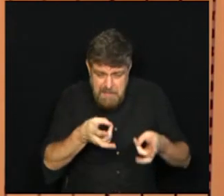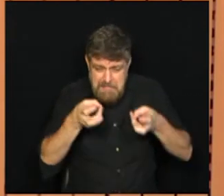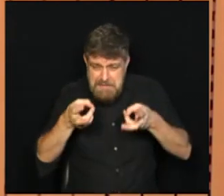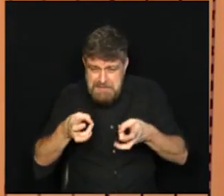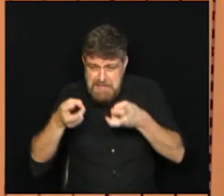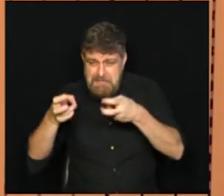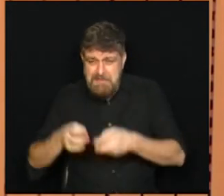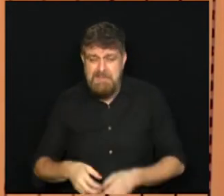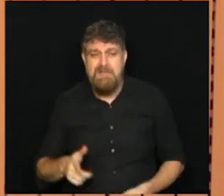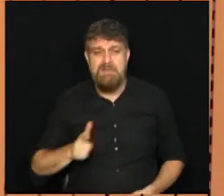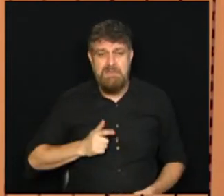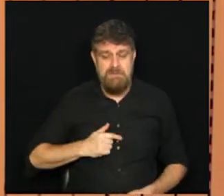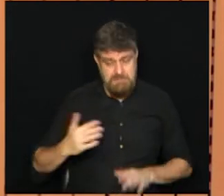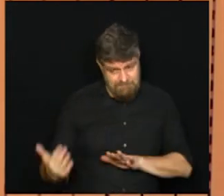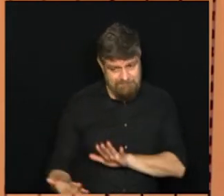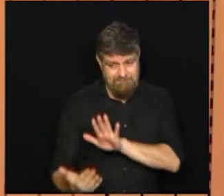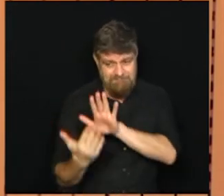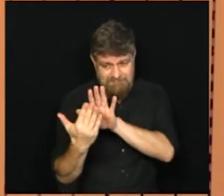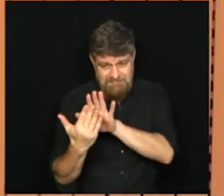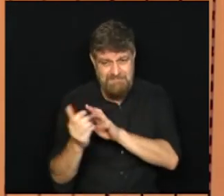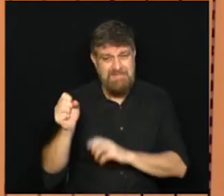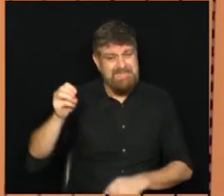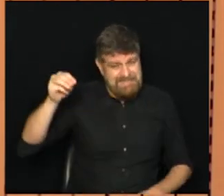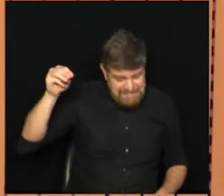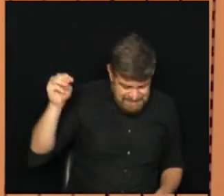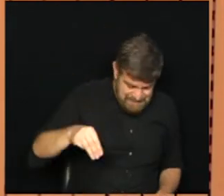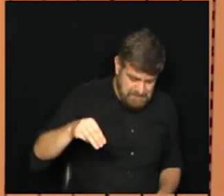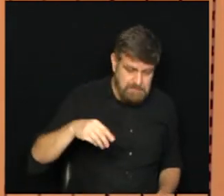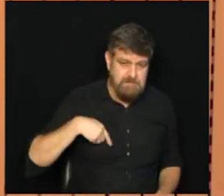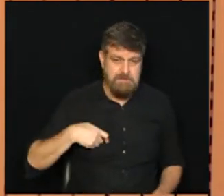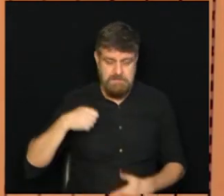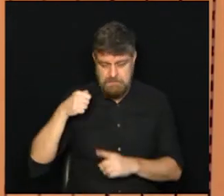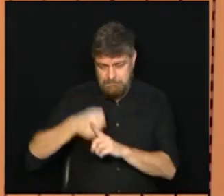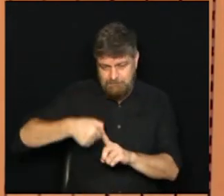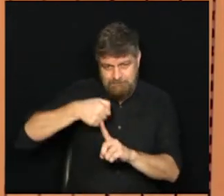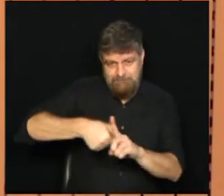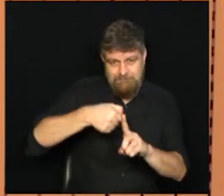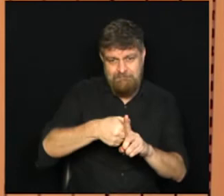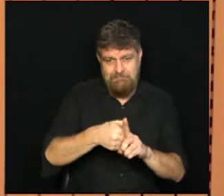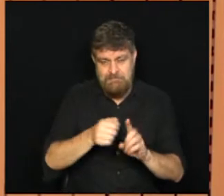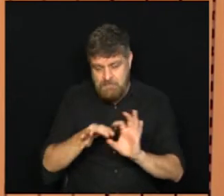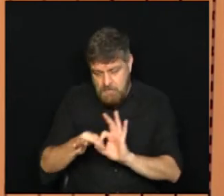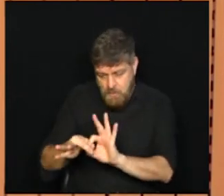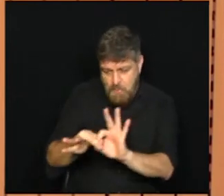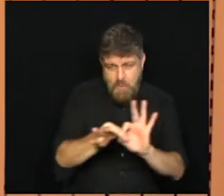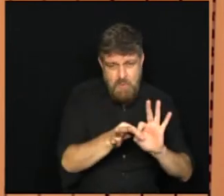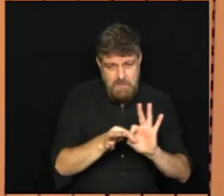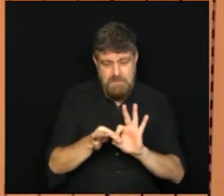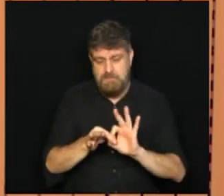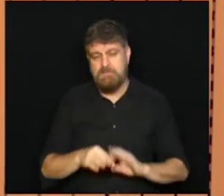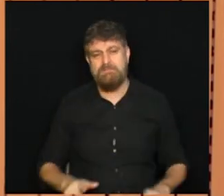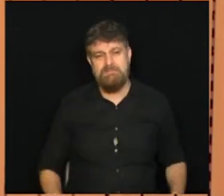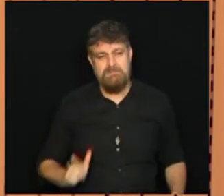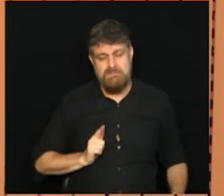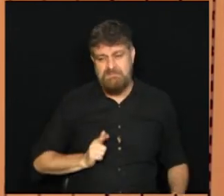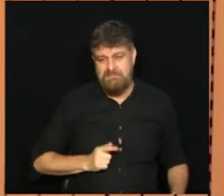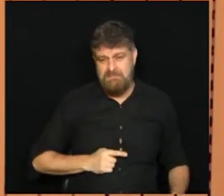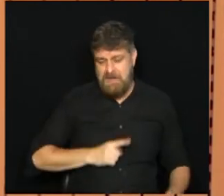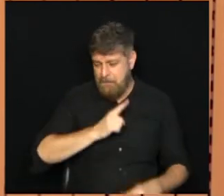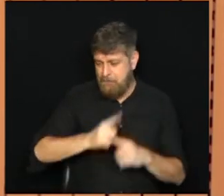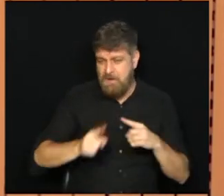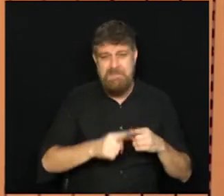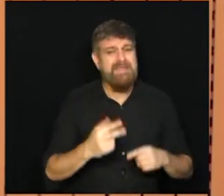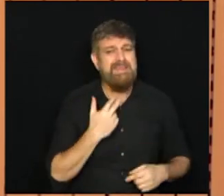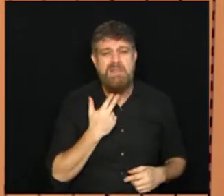sim, combater isso. A gente precisa, sim, começar a unir forças para que esse tipo de coisa não seja naturalizado.